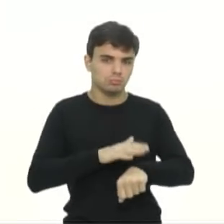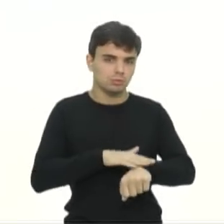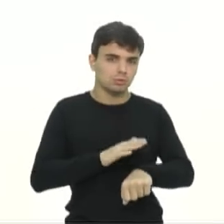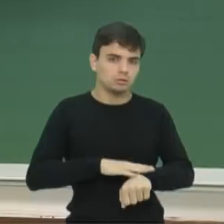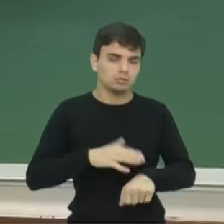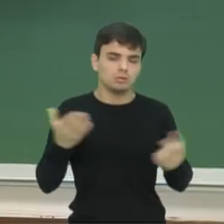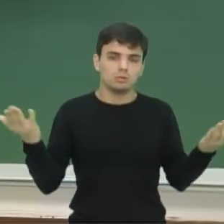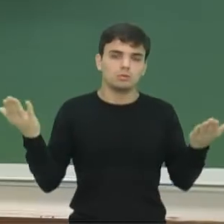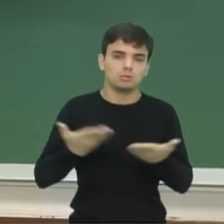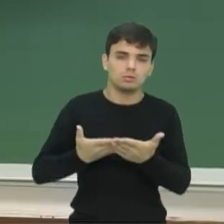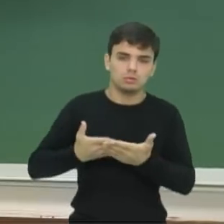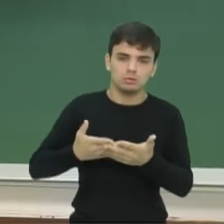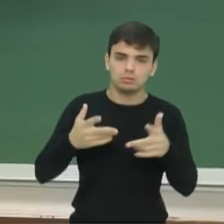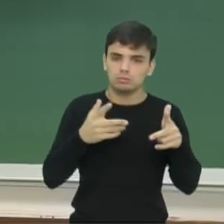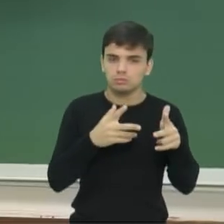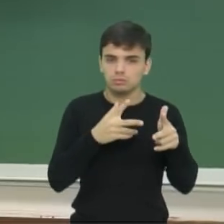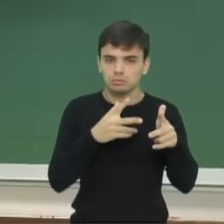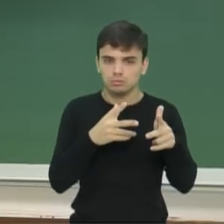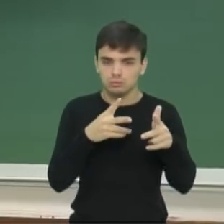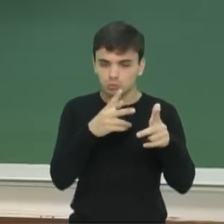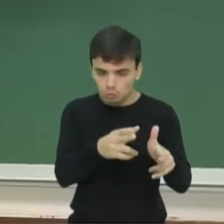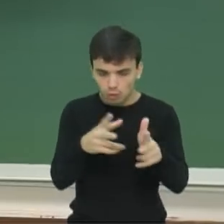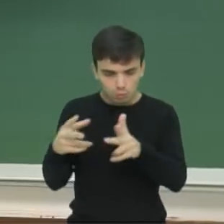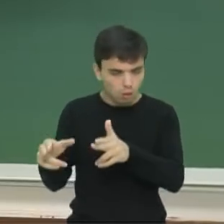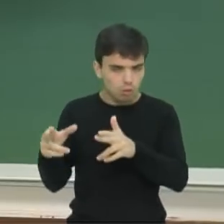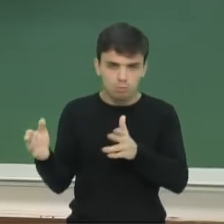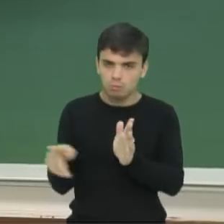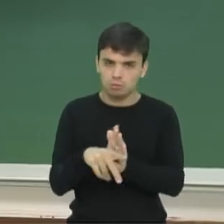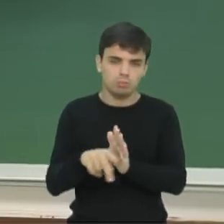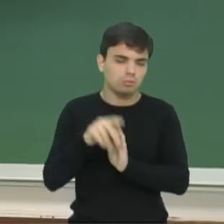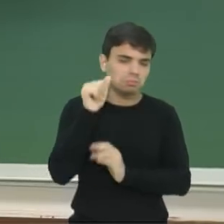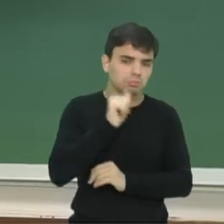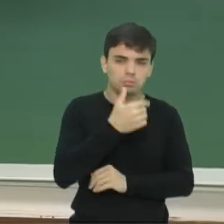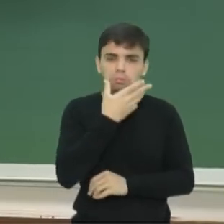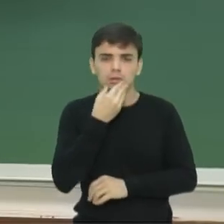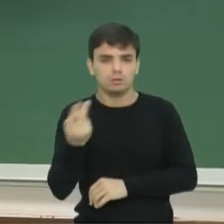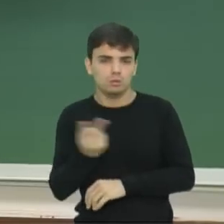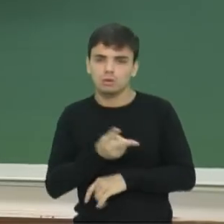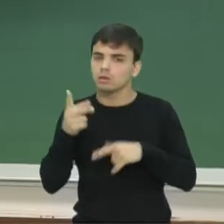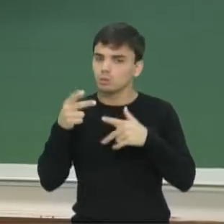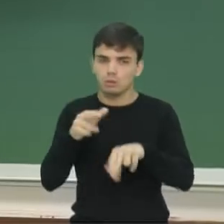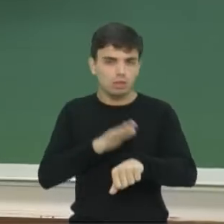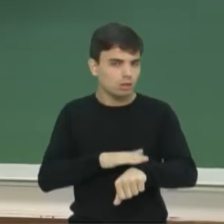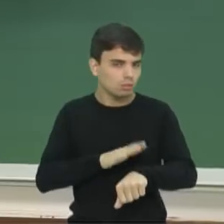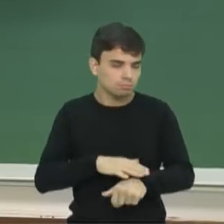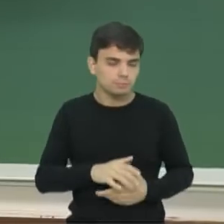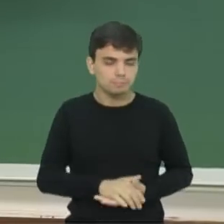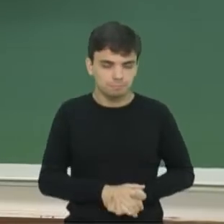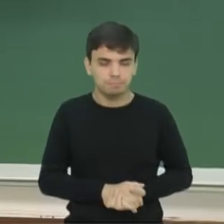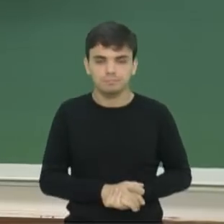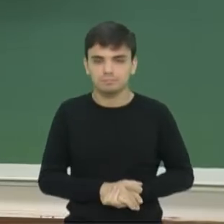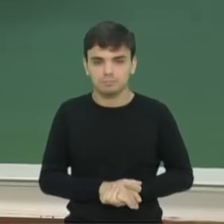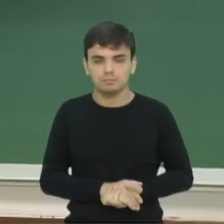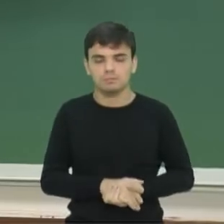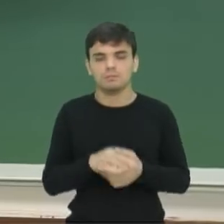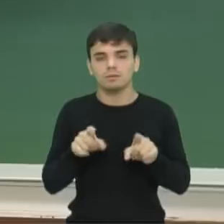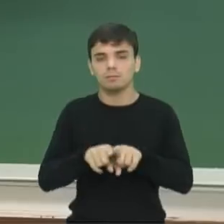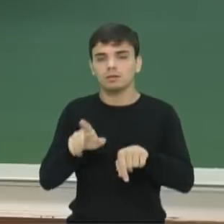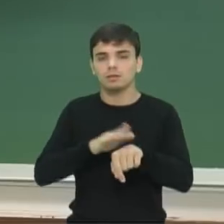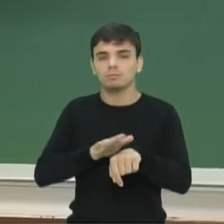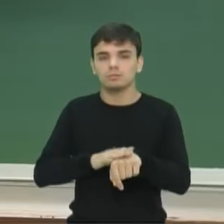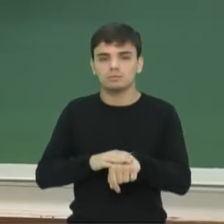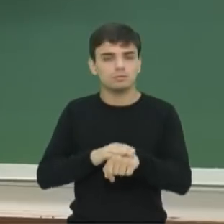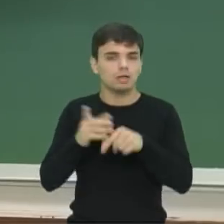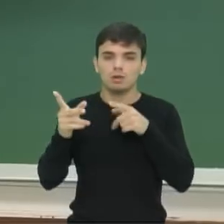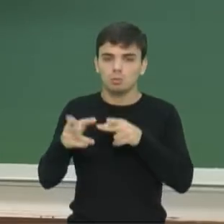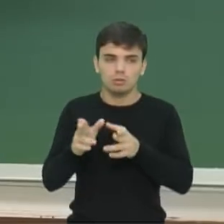Hoje homologou-se um tempo único para tanto masculino quanto para feminino. O tempo, a duração do combate, da luta é o